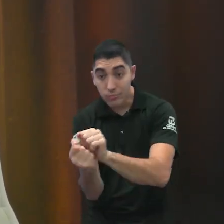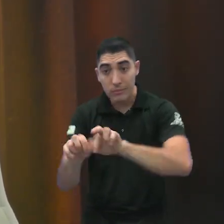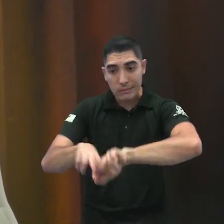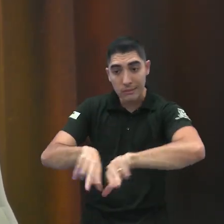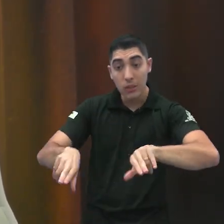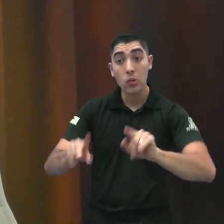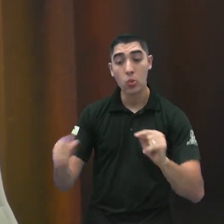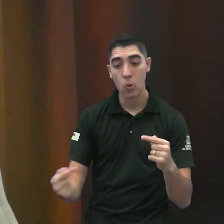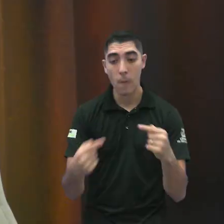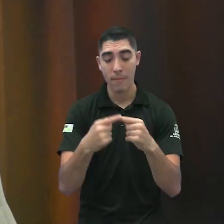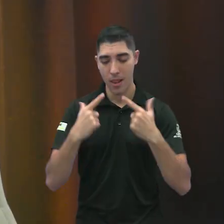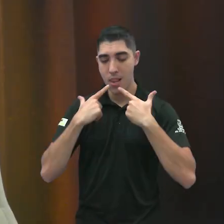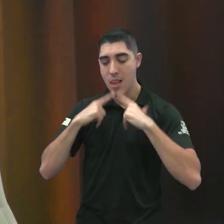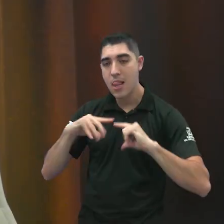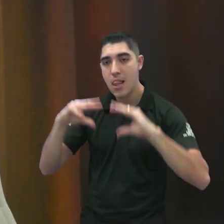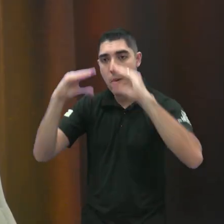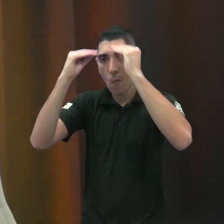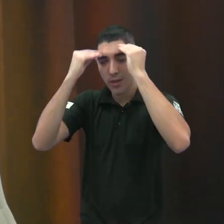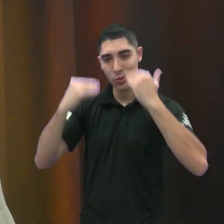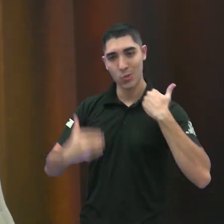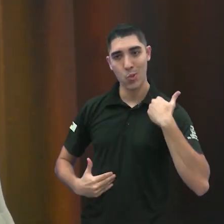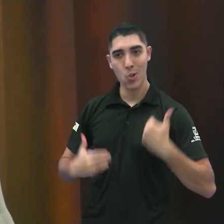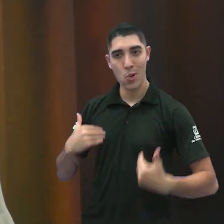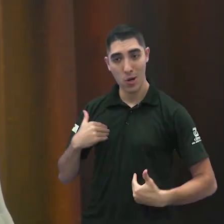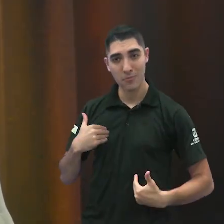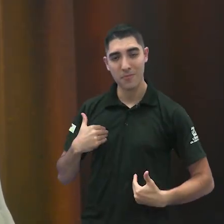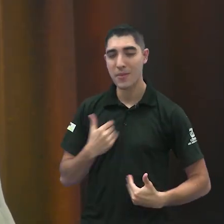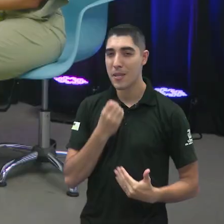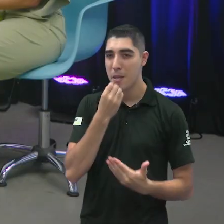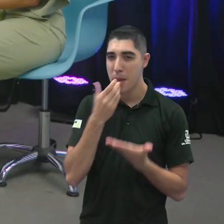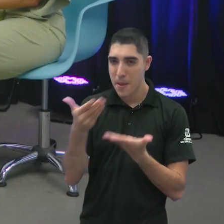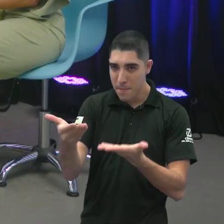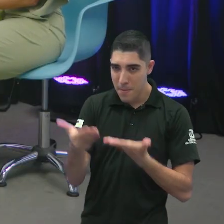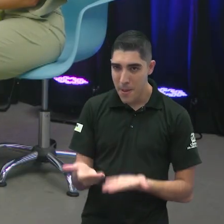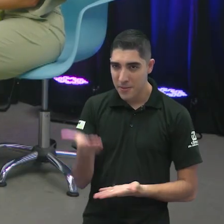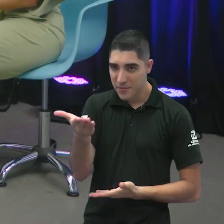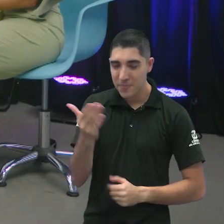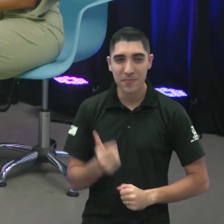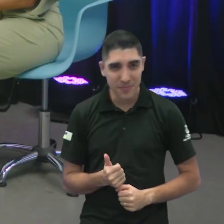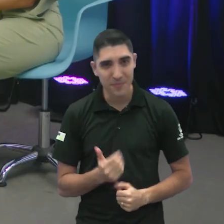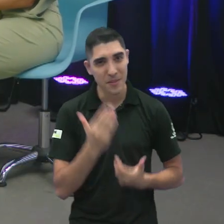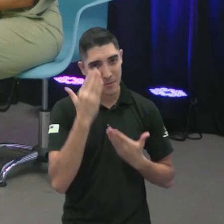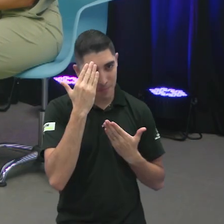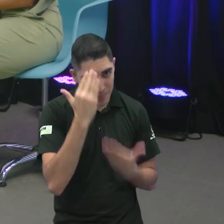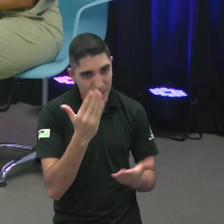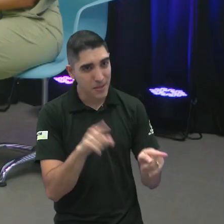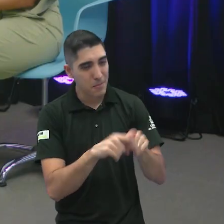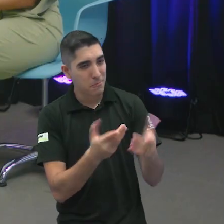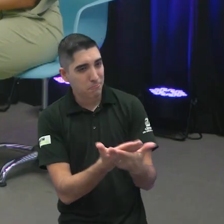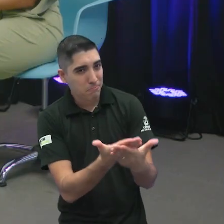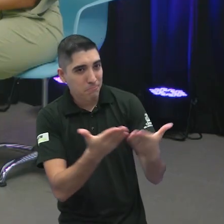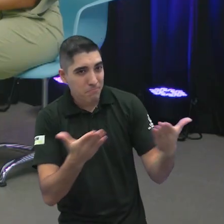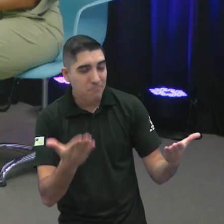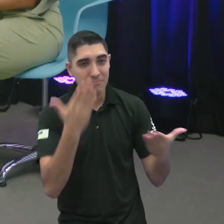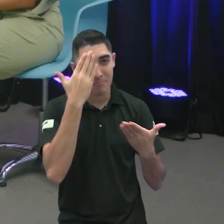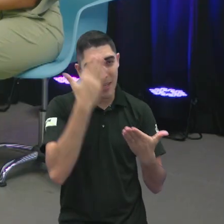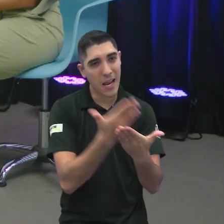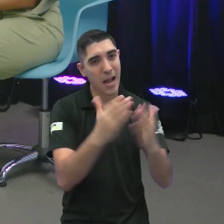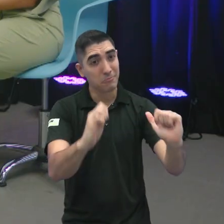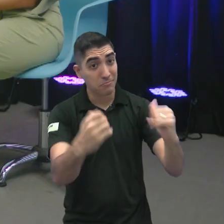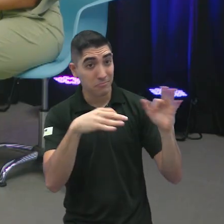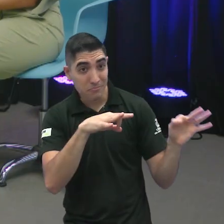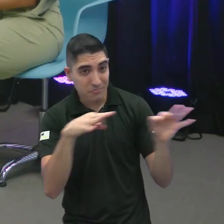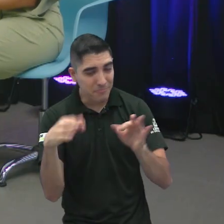com a linguagem do corpo que estamos tanto explorando. Seja muito bem-vinda, Silvana. Obrigada à equipe, obrigada a todo mundo que está